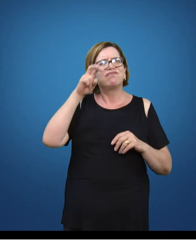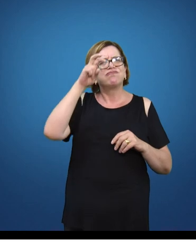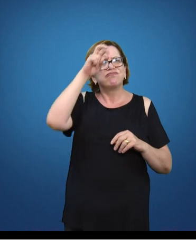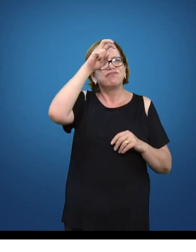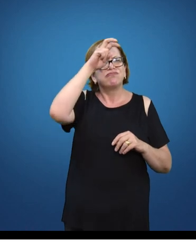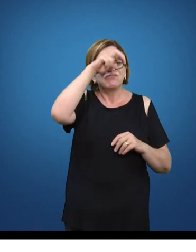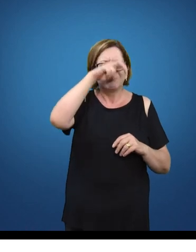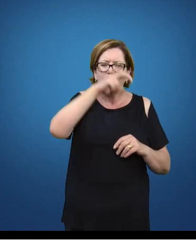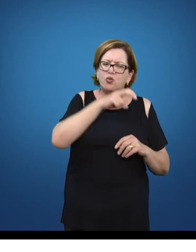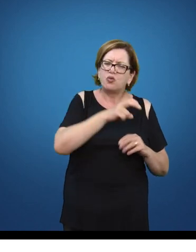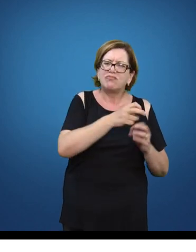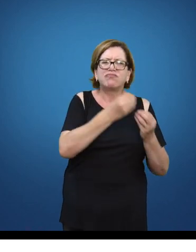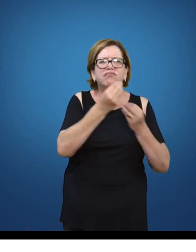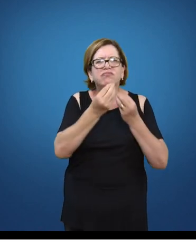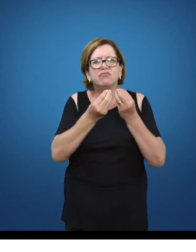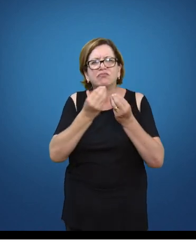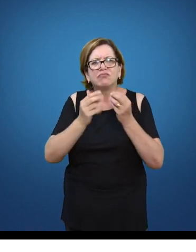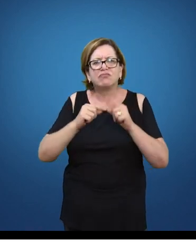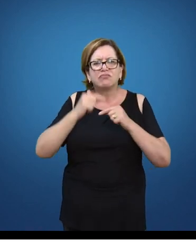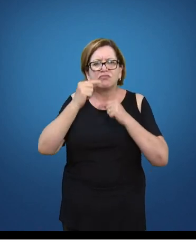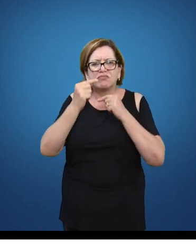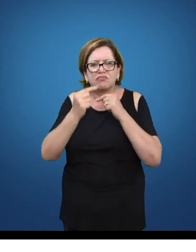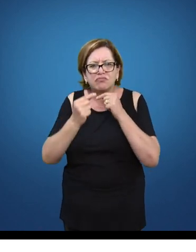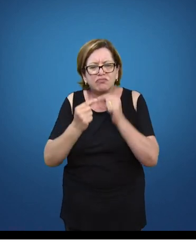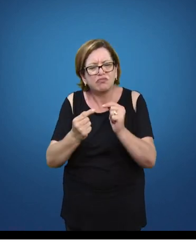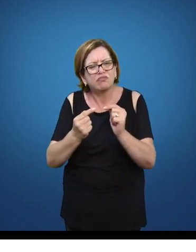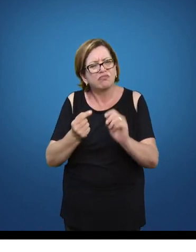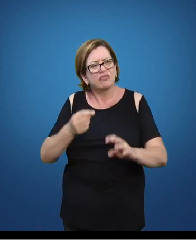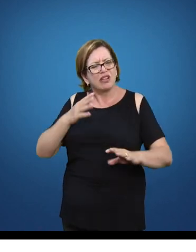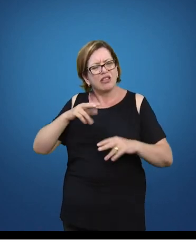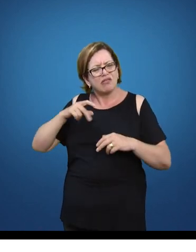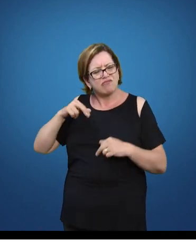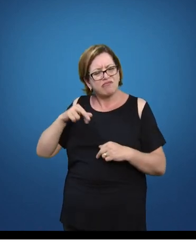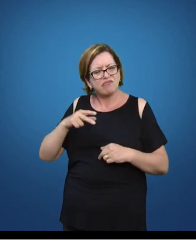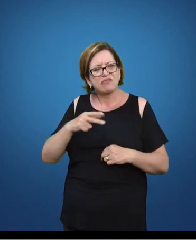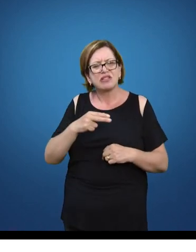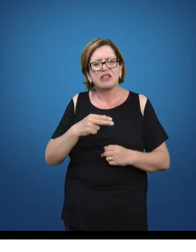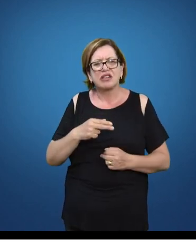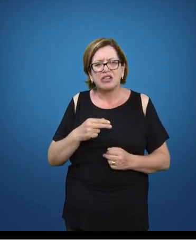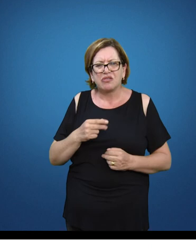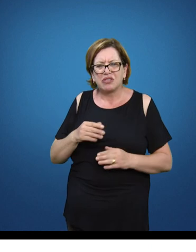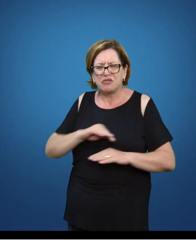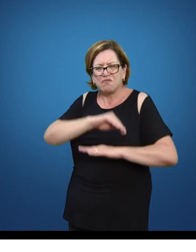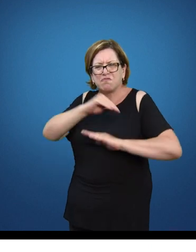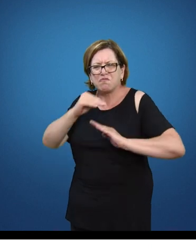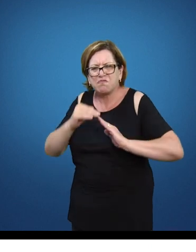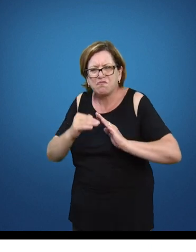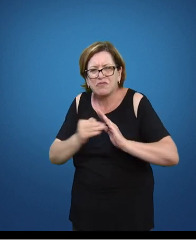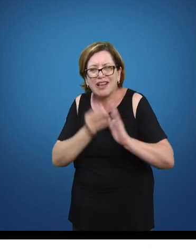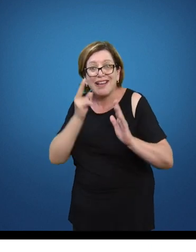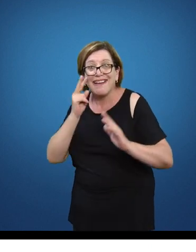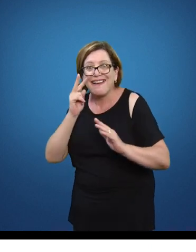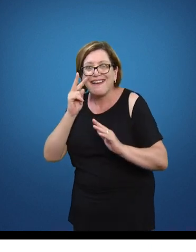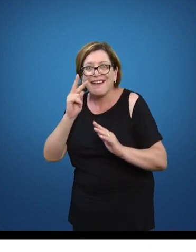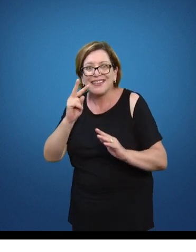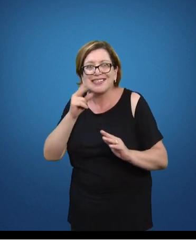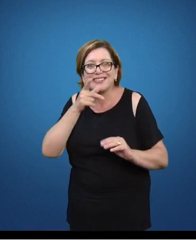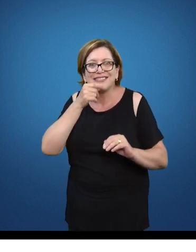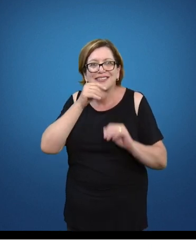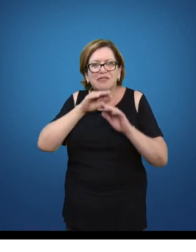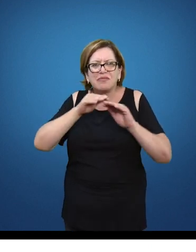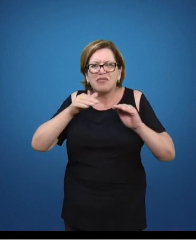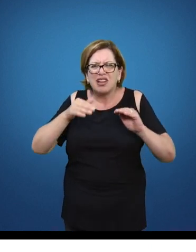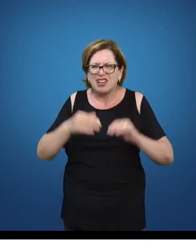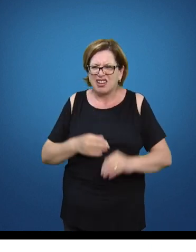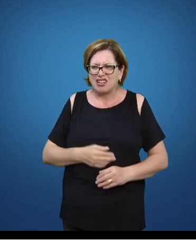desceram dunas e depois de muito muito caminhar quando finalmente avistar o mar o